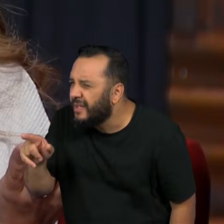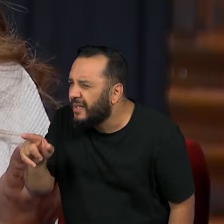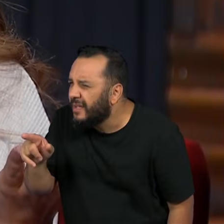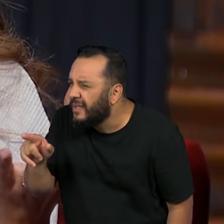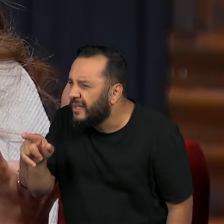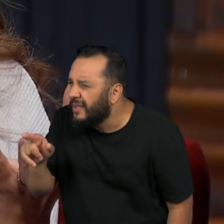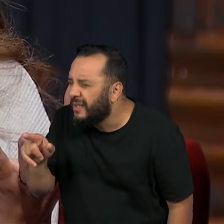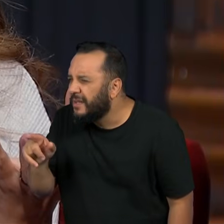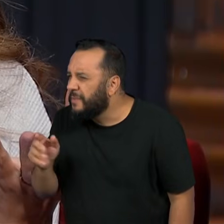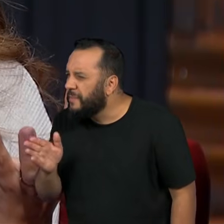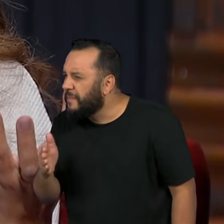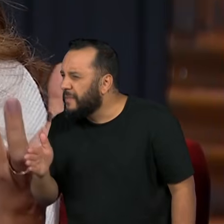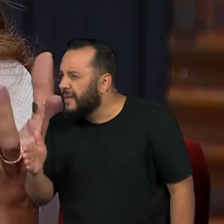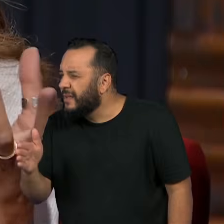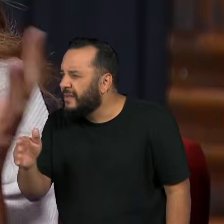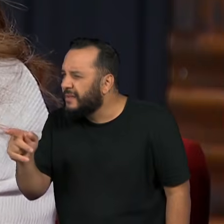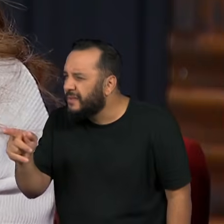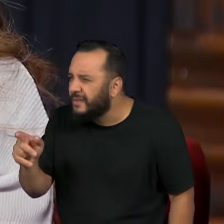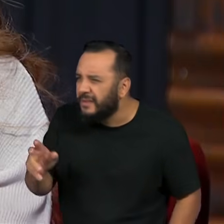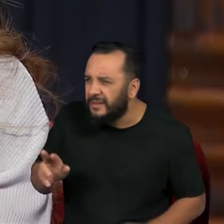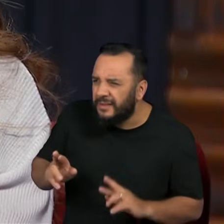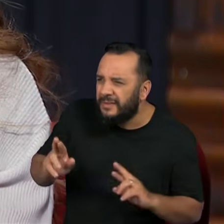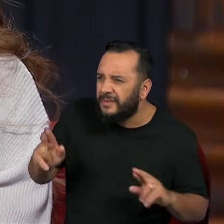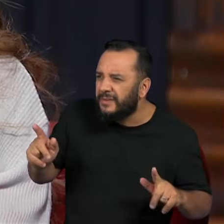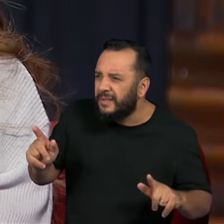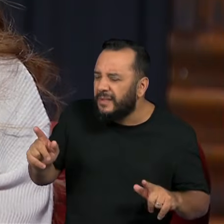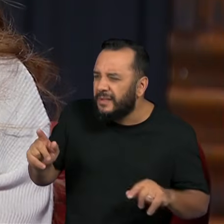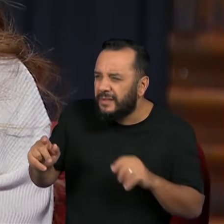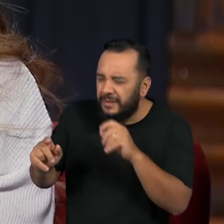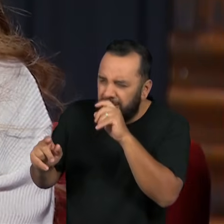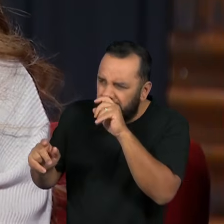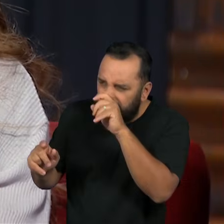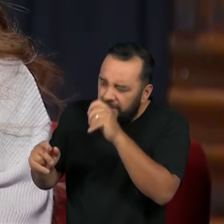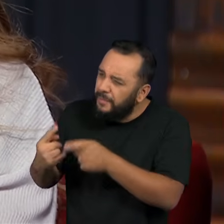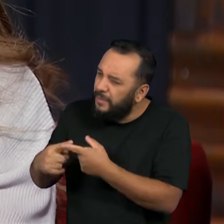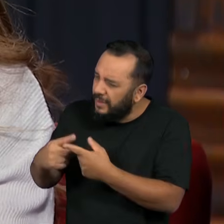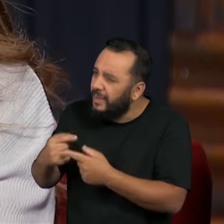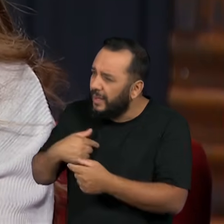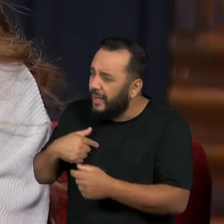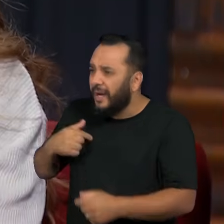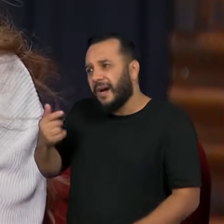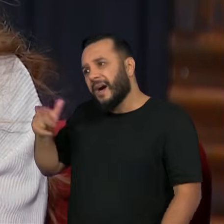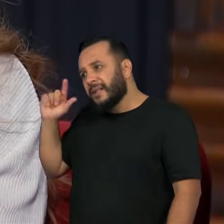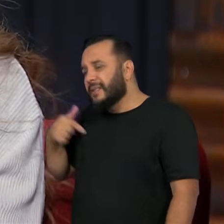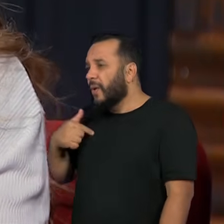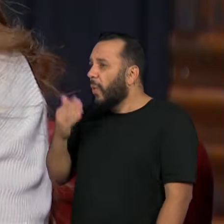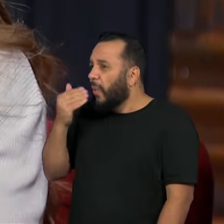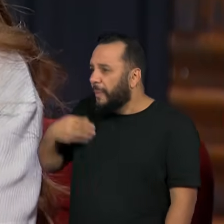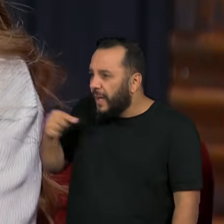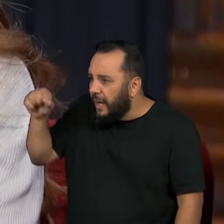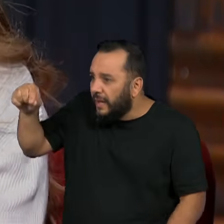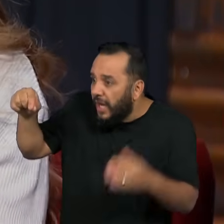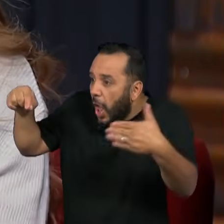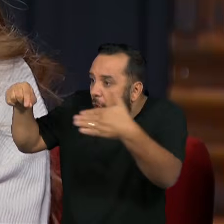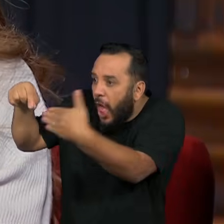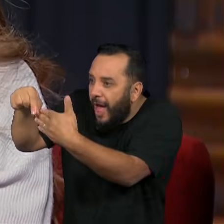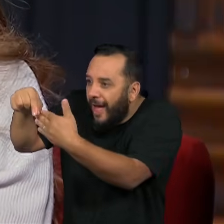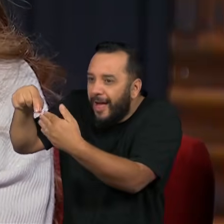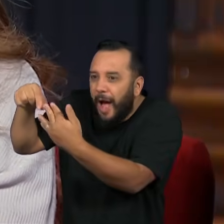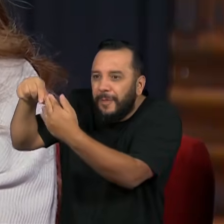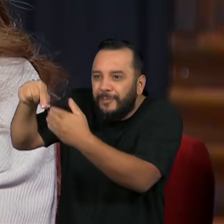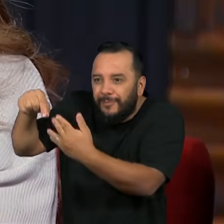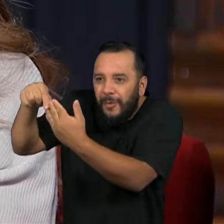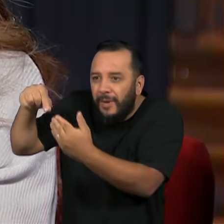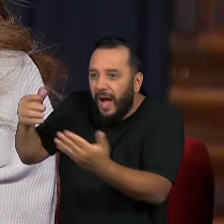esquecido dela. Porque era um peixinho que ela ia levar a comidinha, o peixe vinha. Fazia, sei lá, alguma coisa que ela identificava que o peixe reconhecia